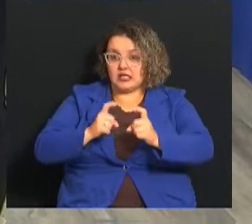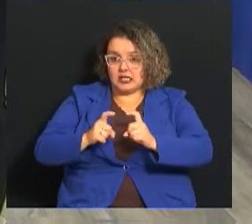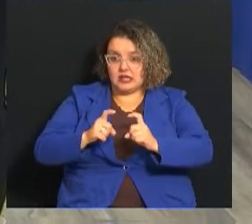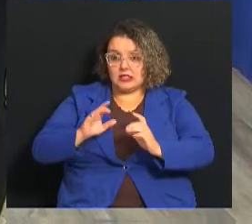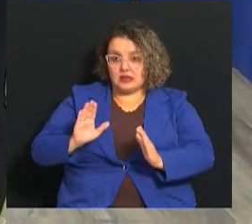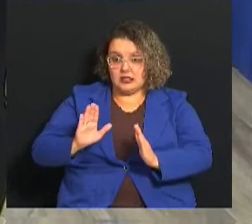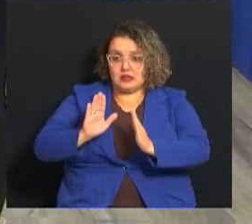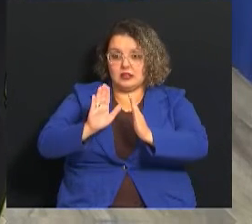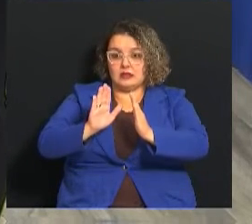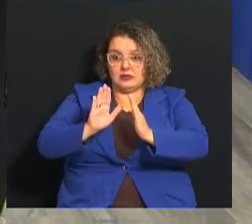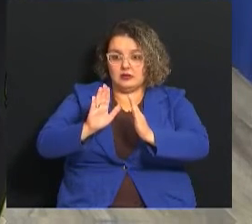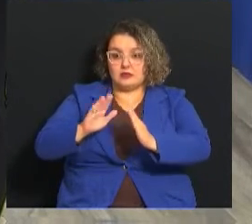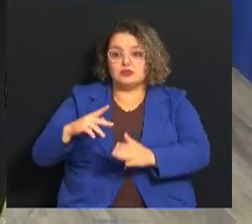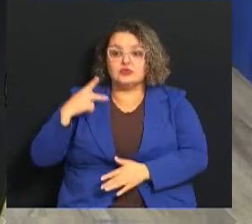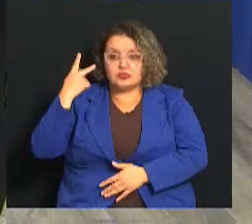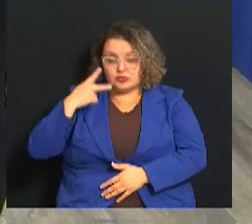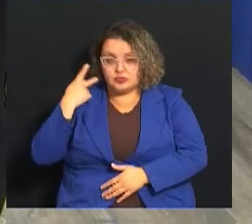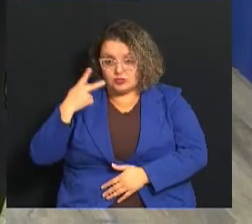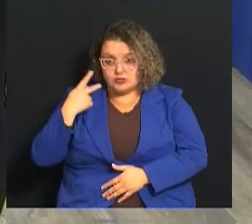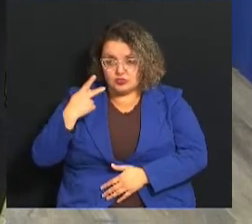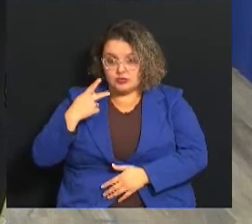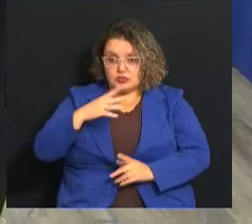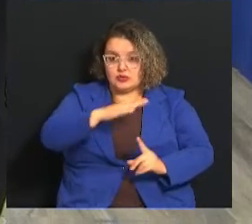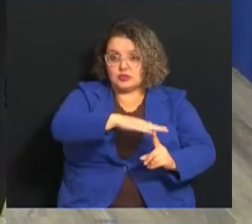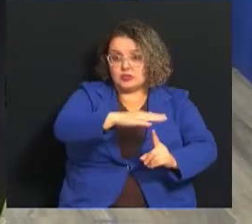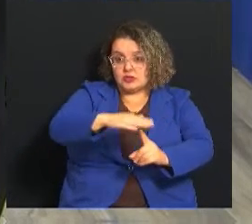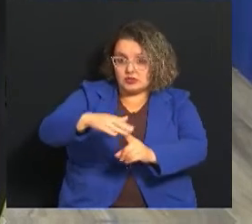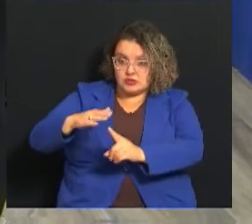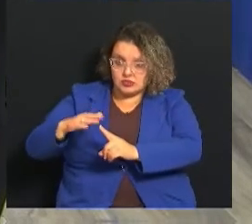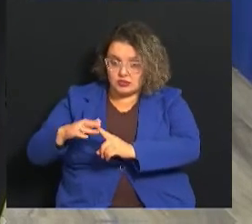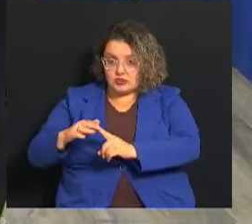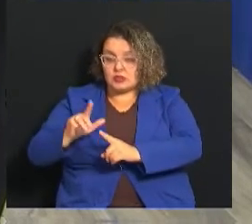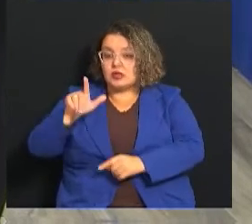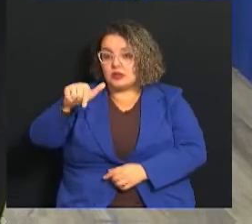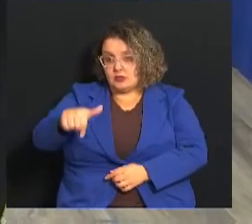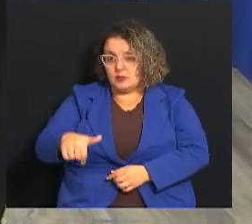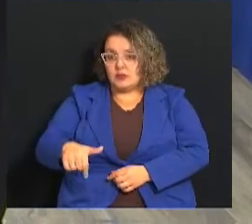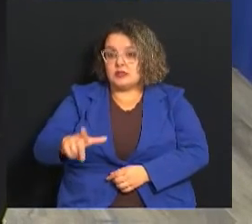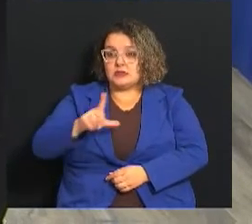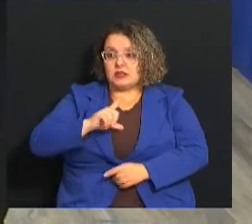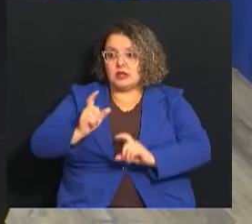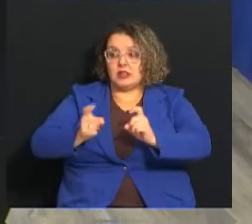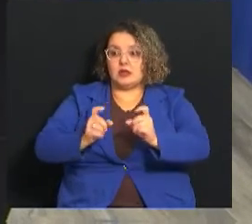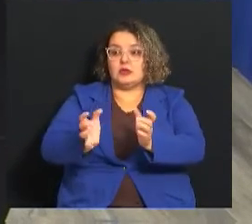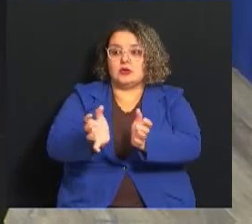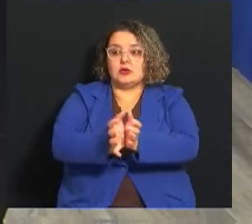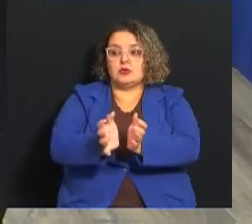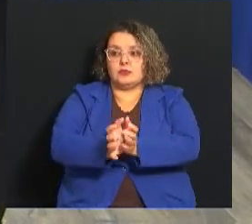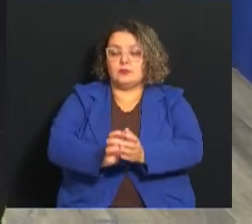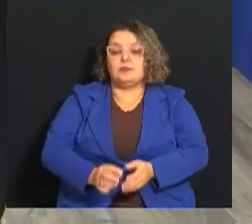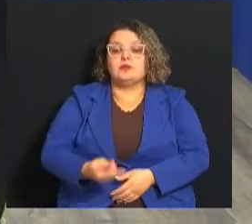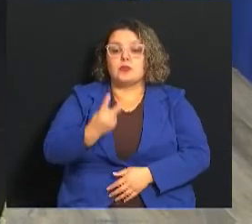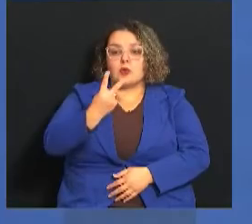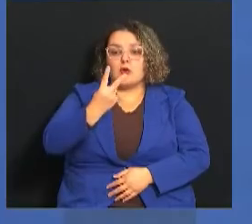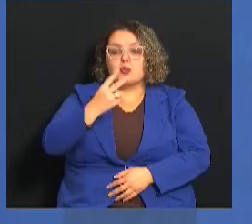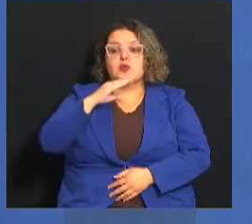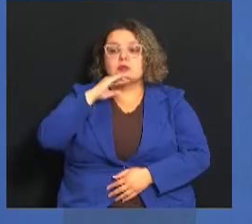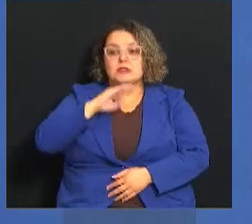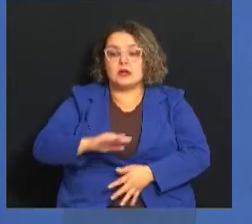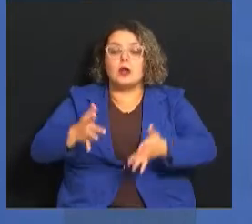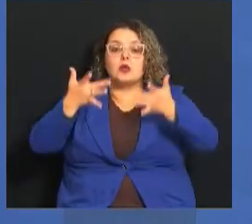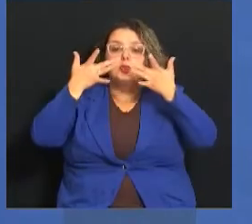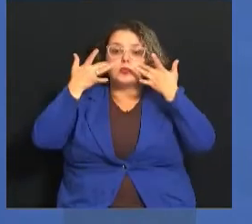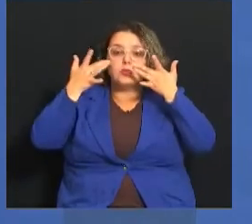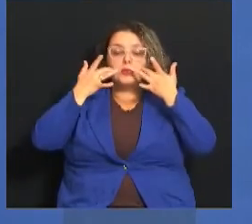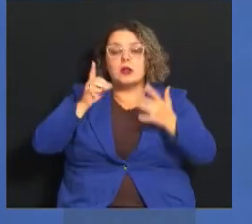frente parlamentar, ambientalista e um pouquinho mais tarde tem reunião de comissão. 2 horas lá no Teatro